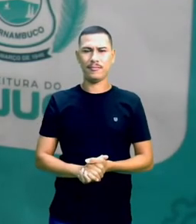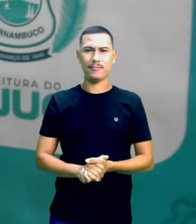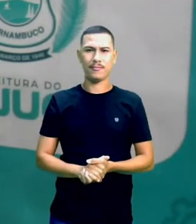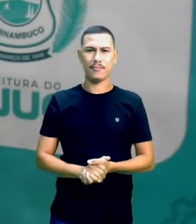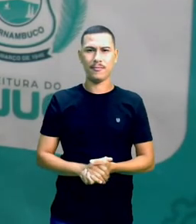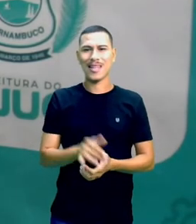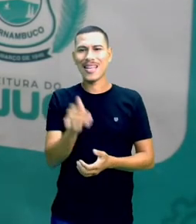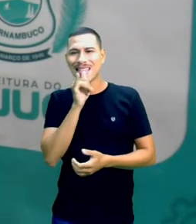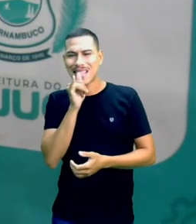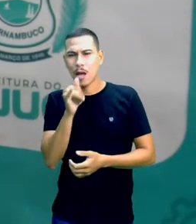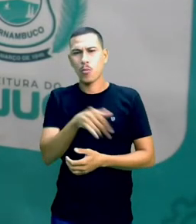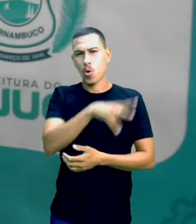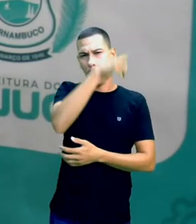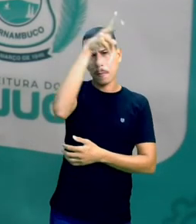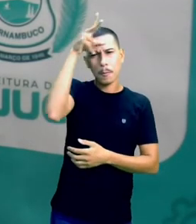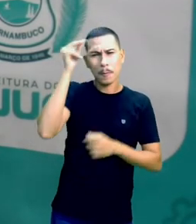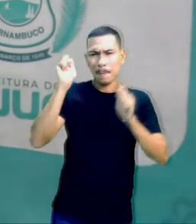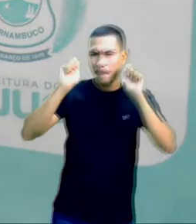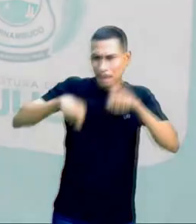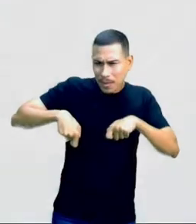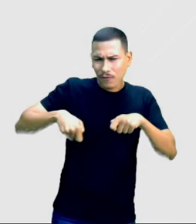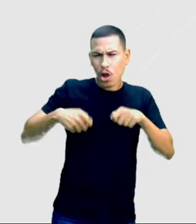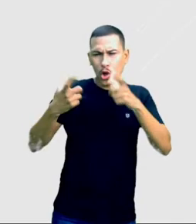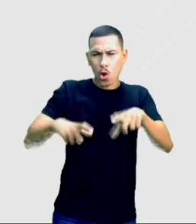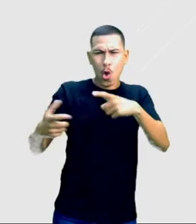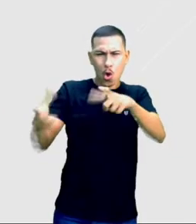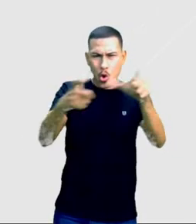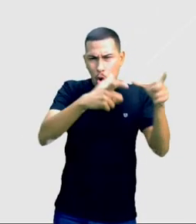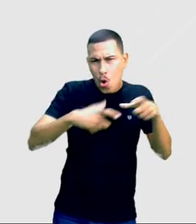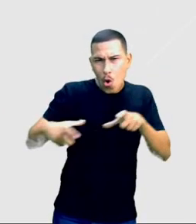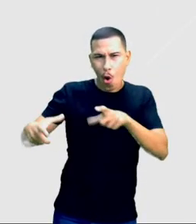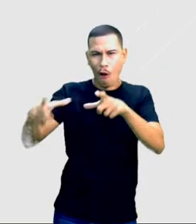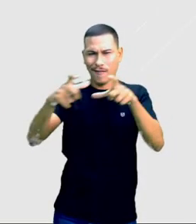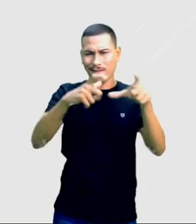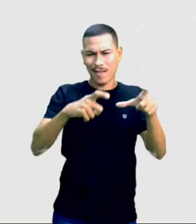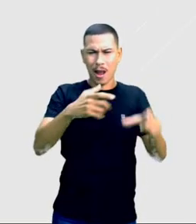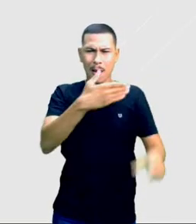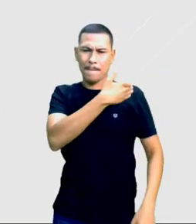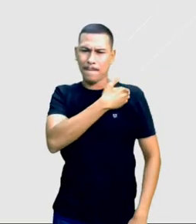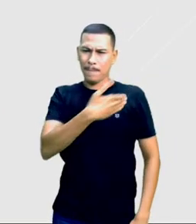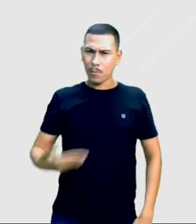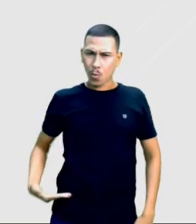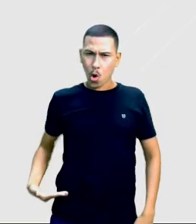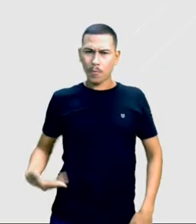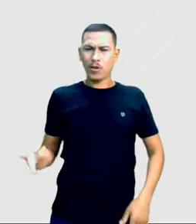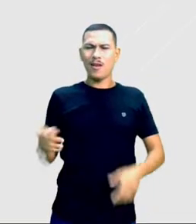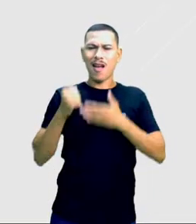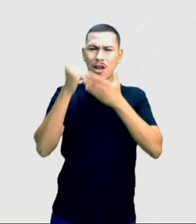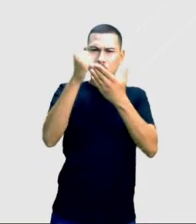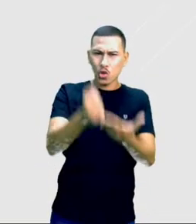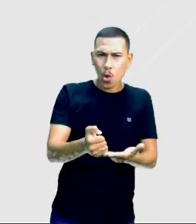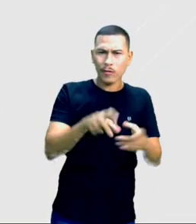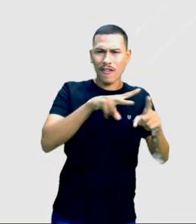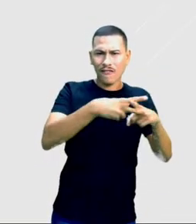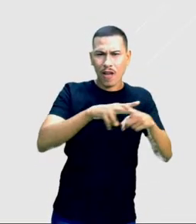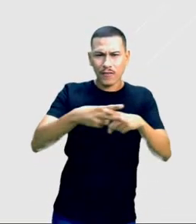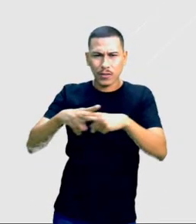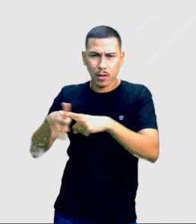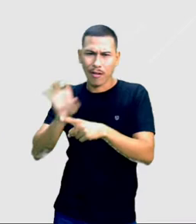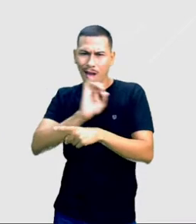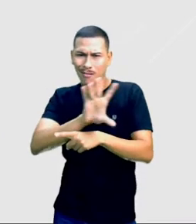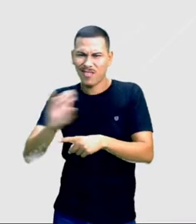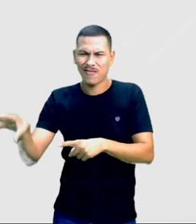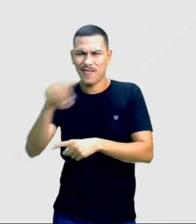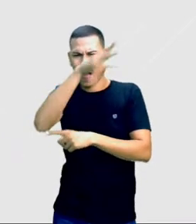O município precisa de muitos órgãos que auxiliem nessa organização e no seu funcionamento. Cada município conta